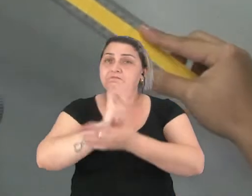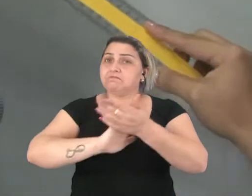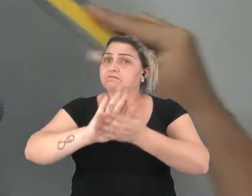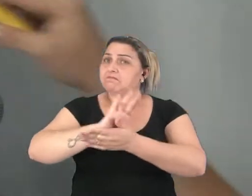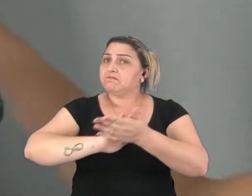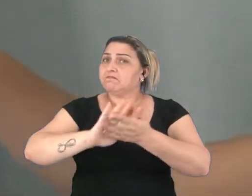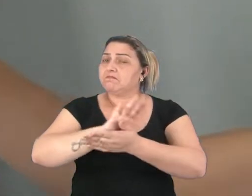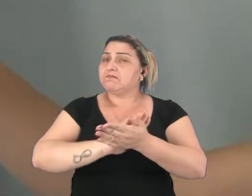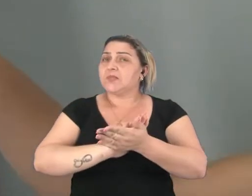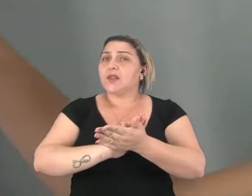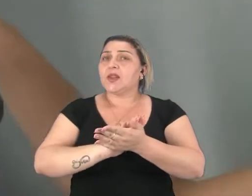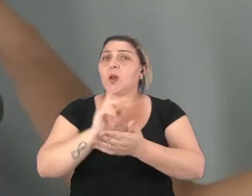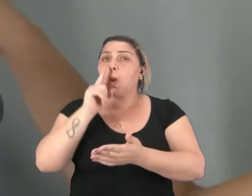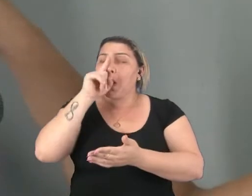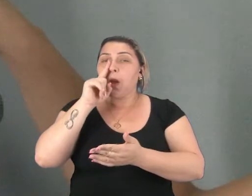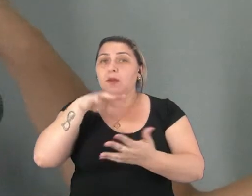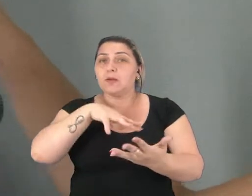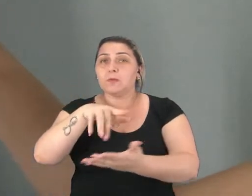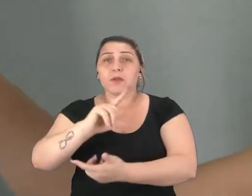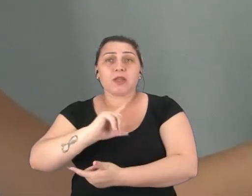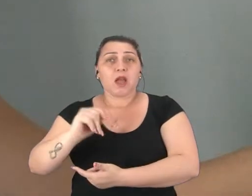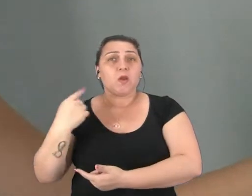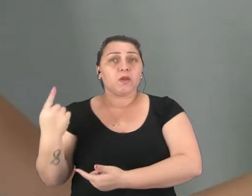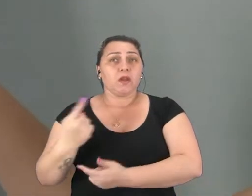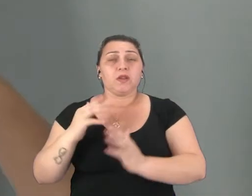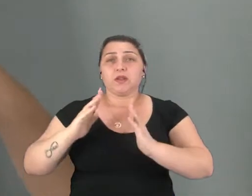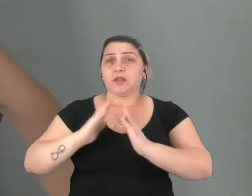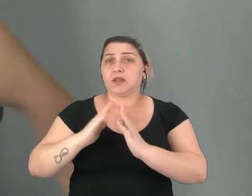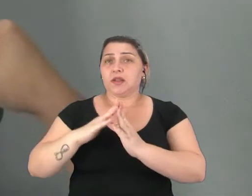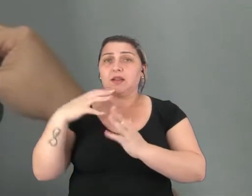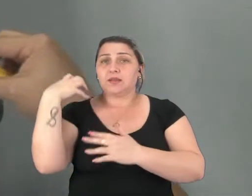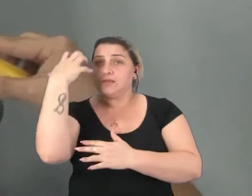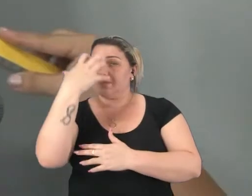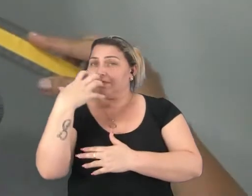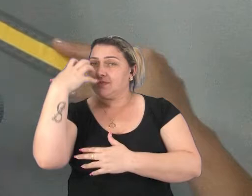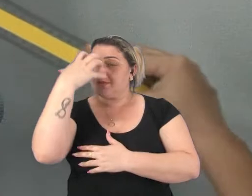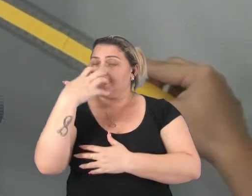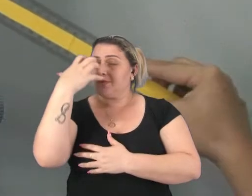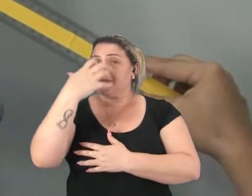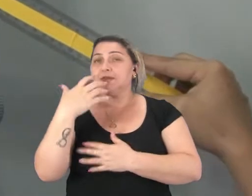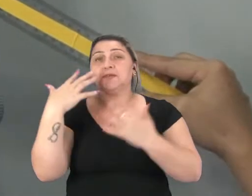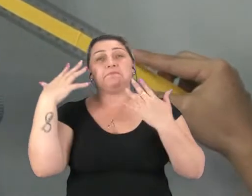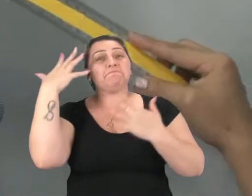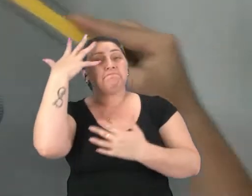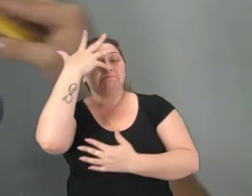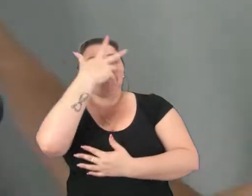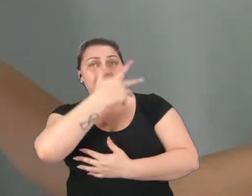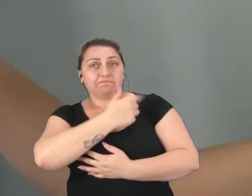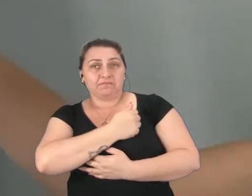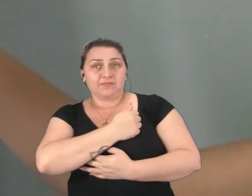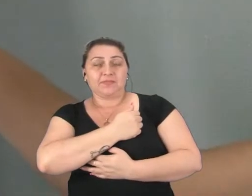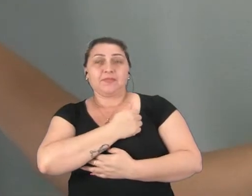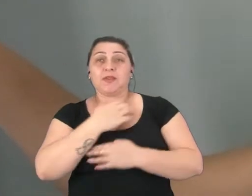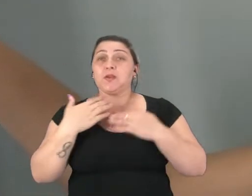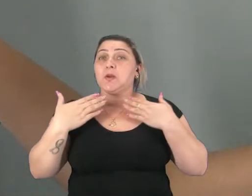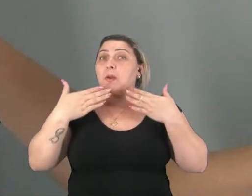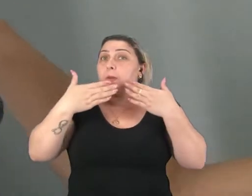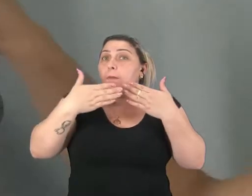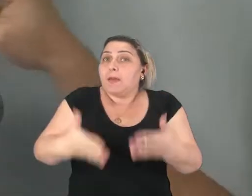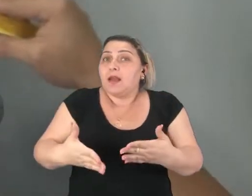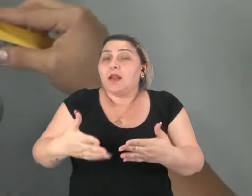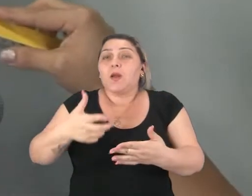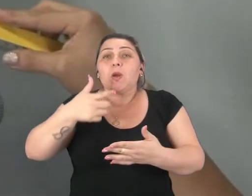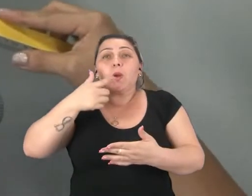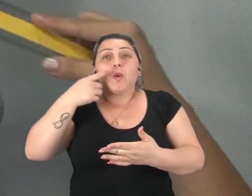mundo, saiu sozinho de sua toca. Estava encantado com tantas belezas, quando se aproximou um